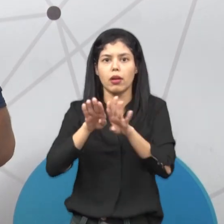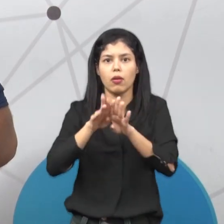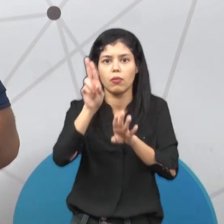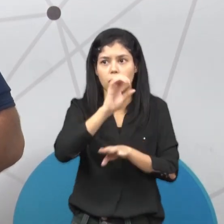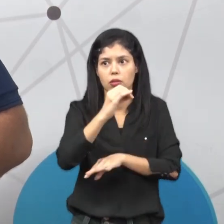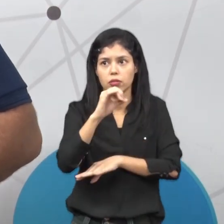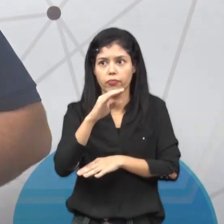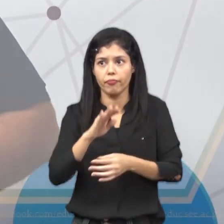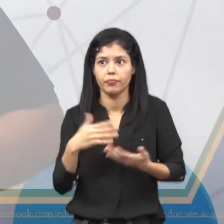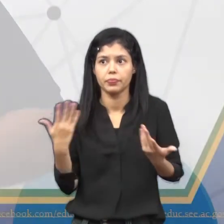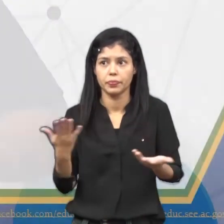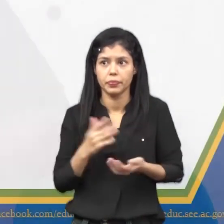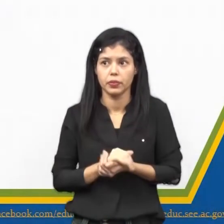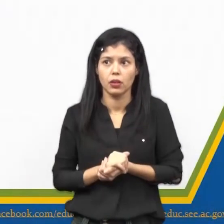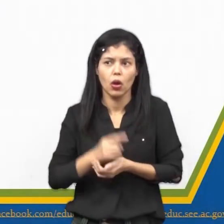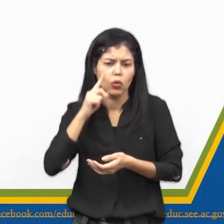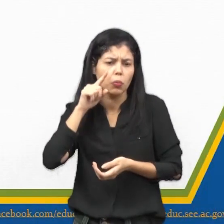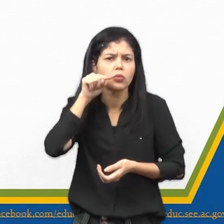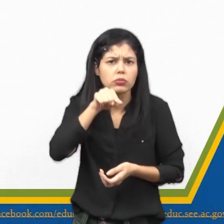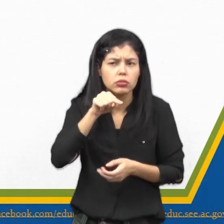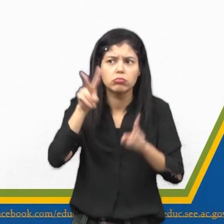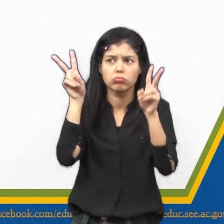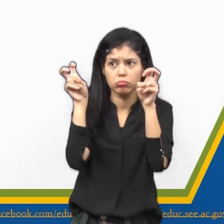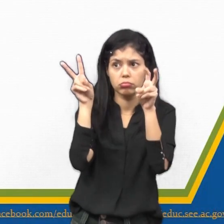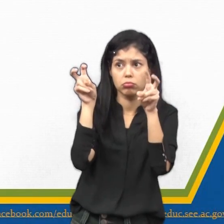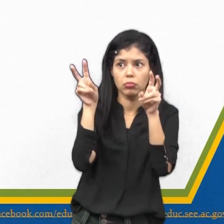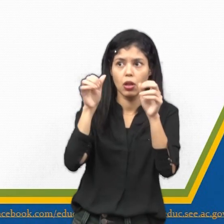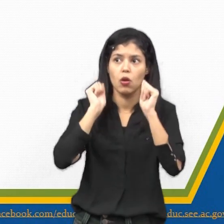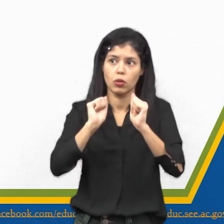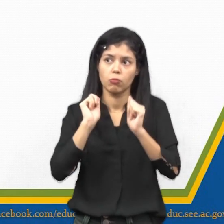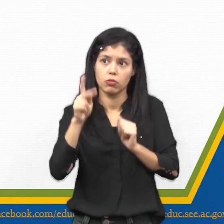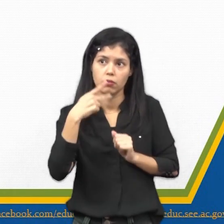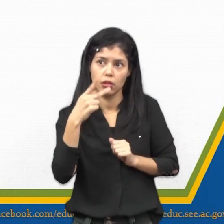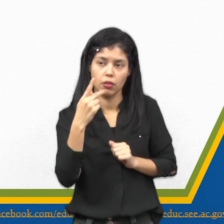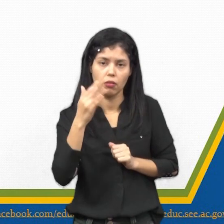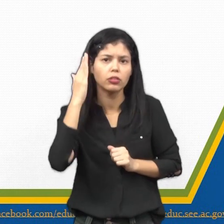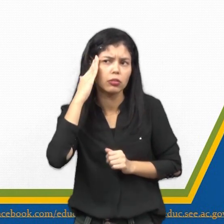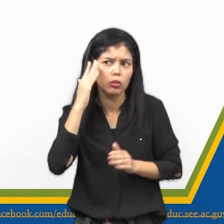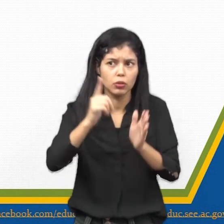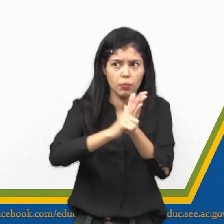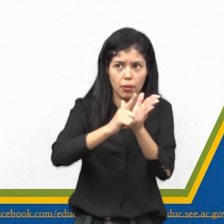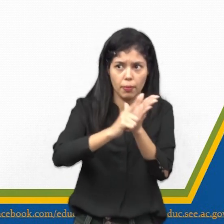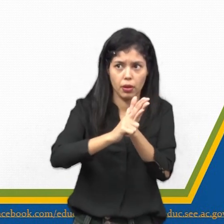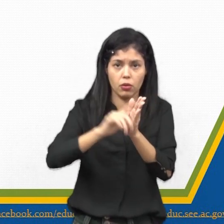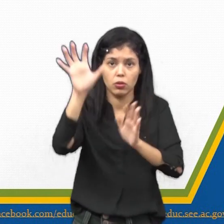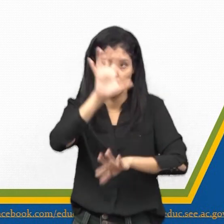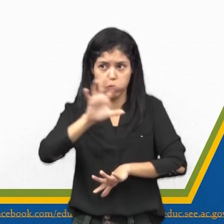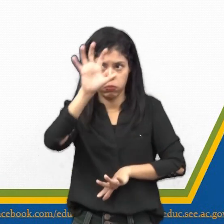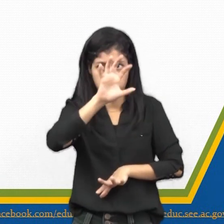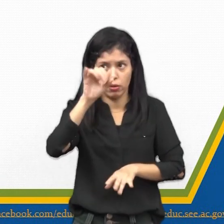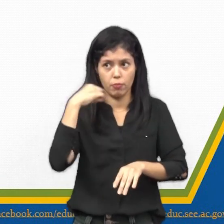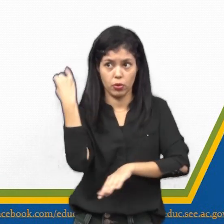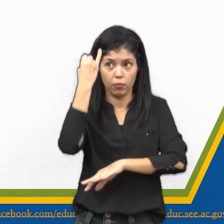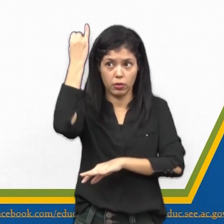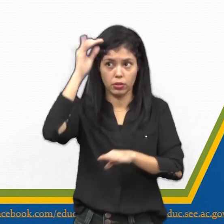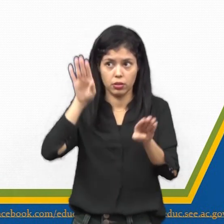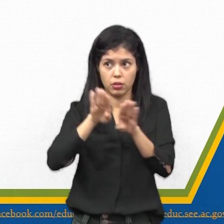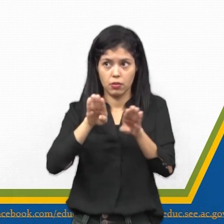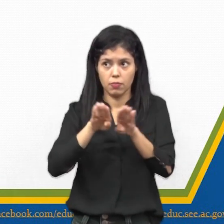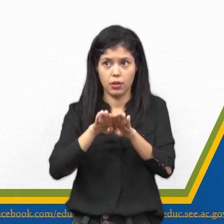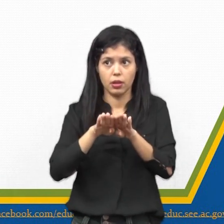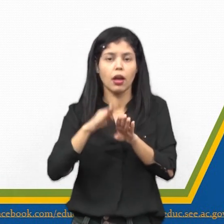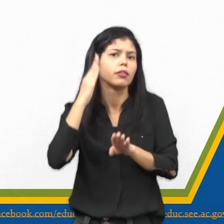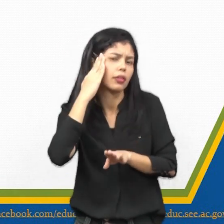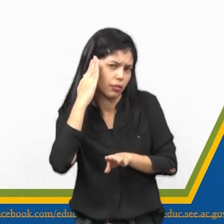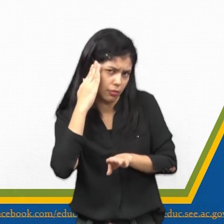presente. Do ponto de vista teórico, podemos dizer que o entendimento do papel dos gases foi muito